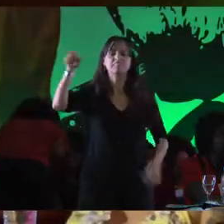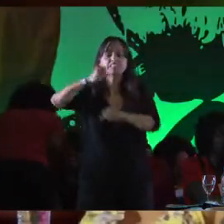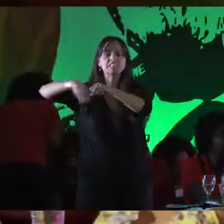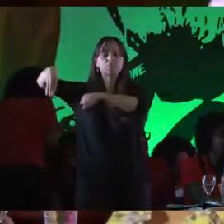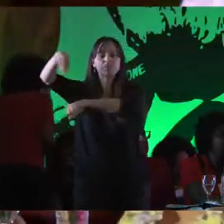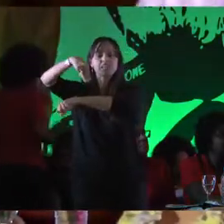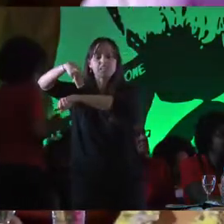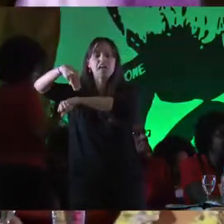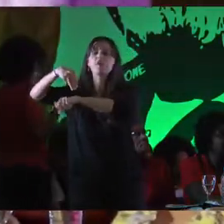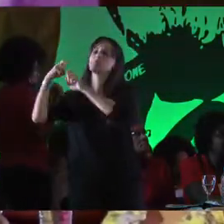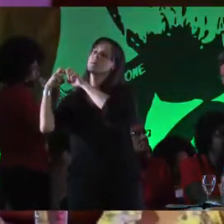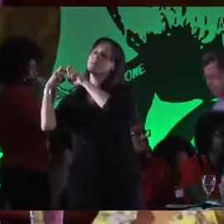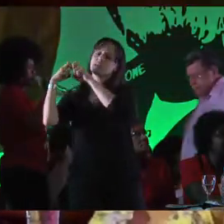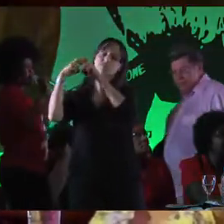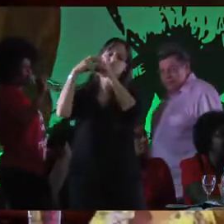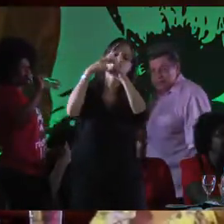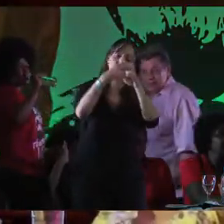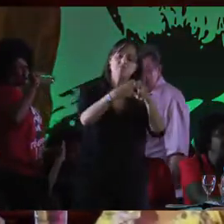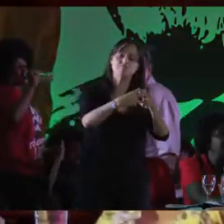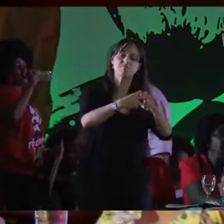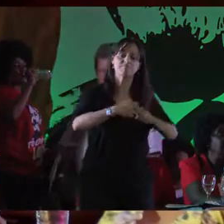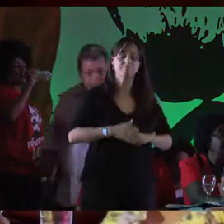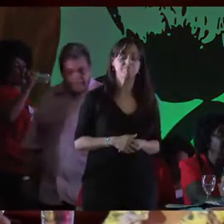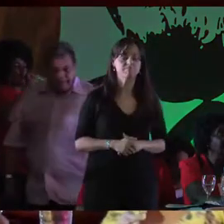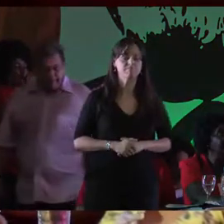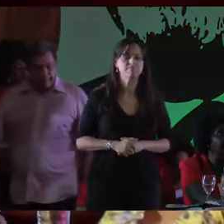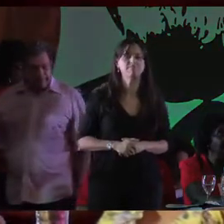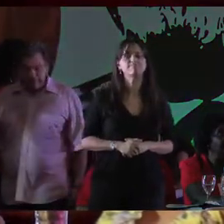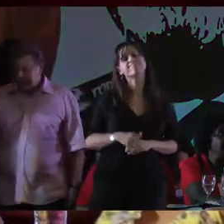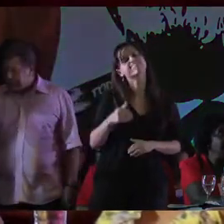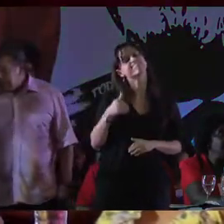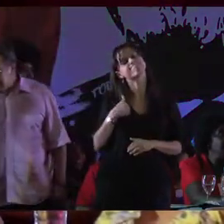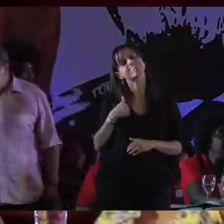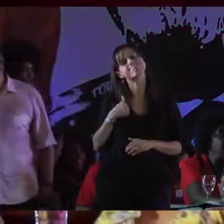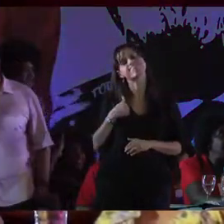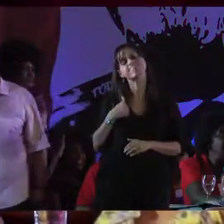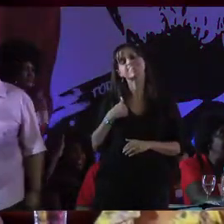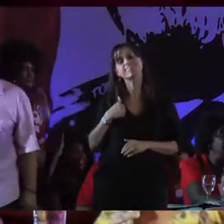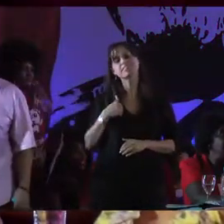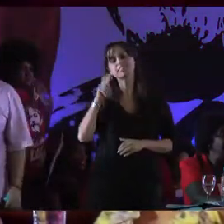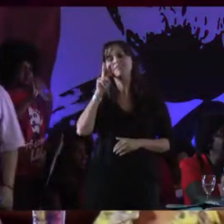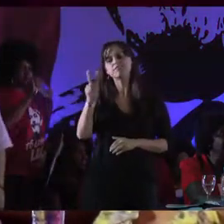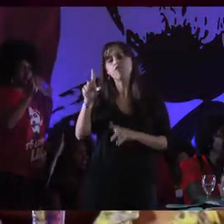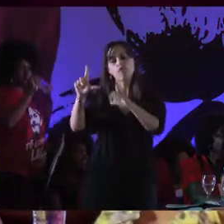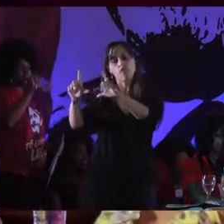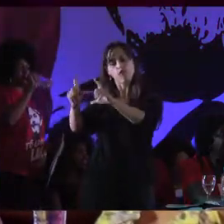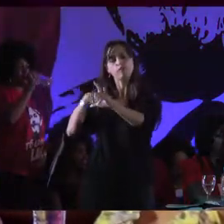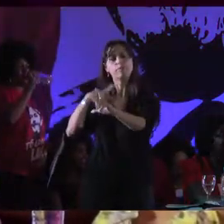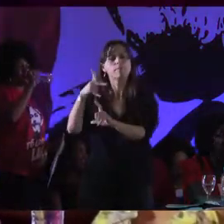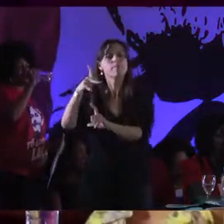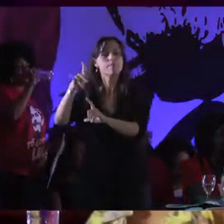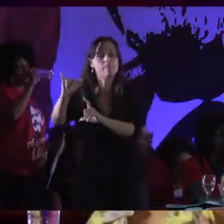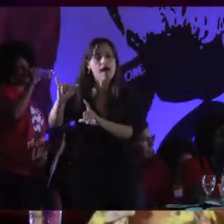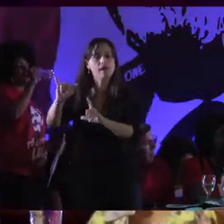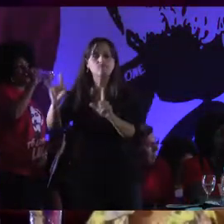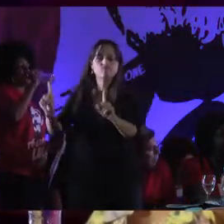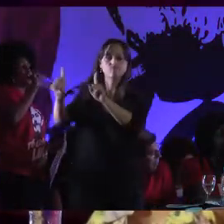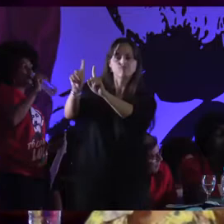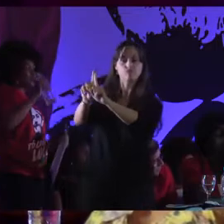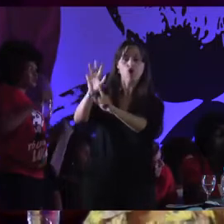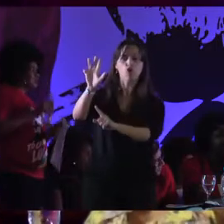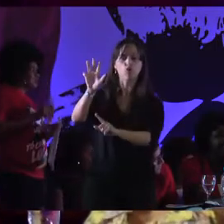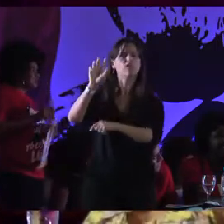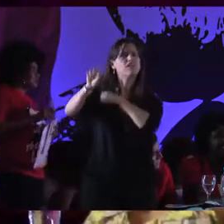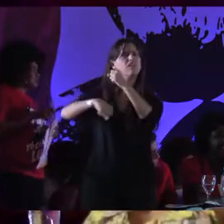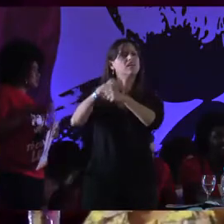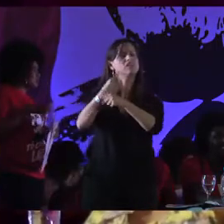minha mãe, pegar o metrô pra vir até aqui, eu peguei um porta-retrato do meu pai com o presidente Lula em 1980, lá em São